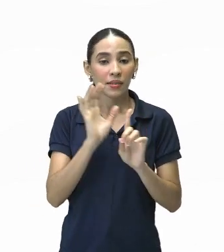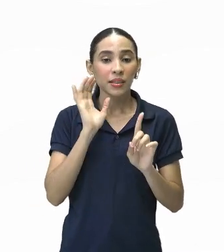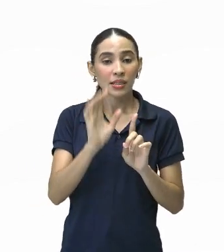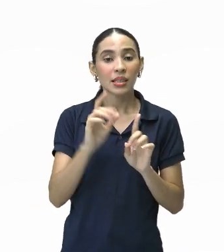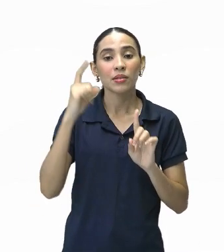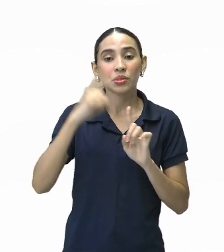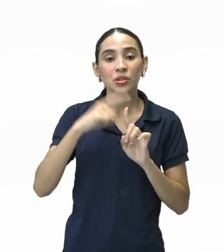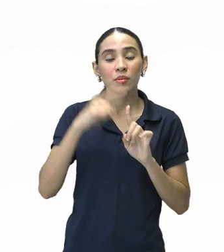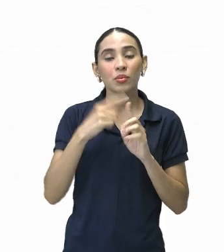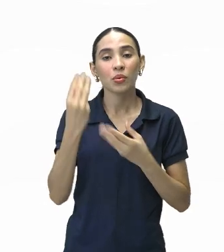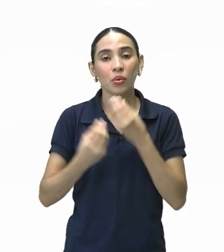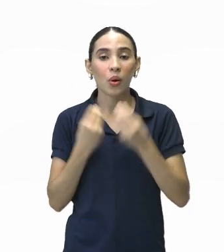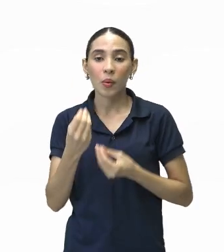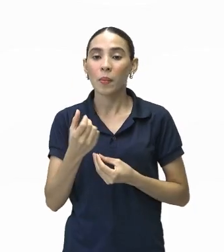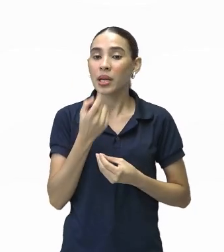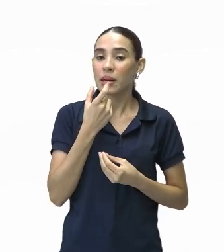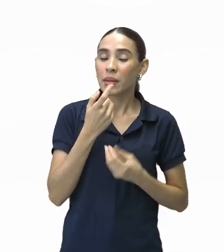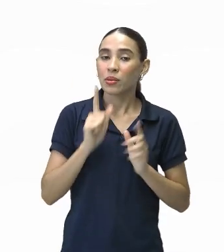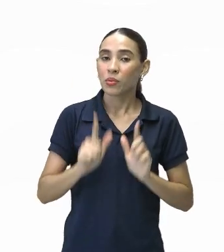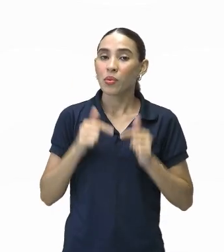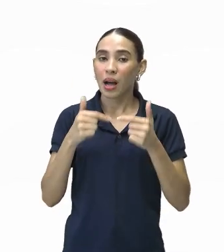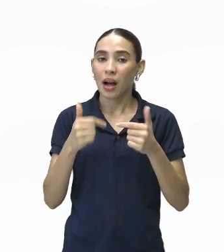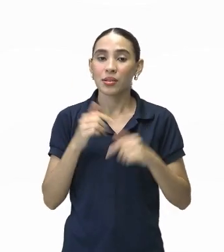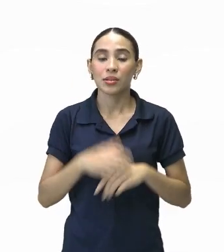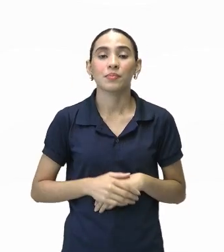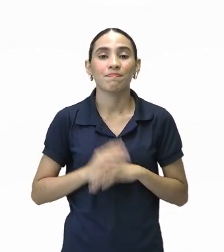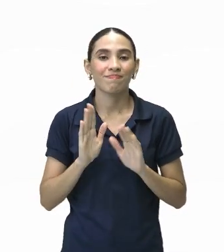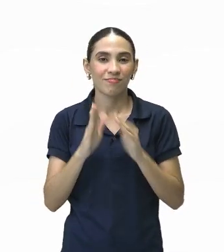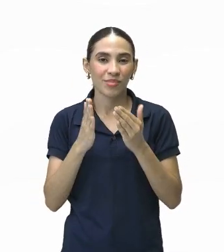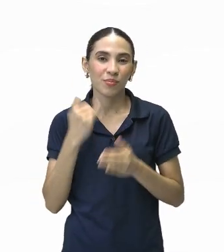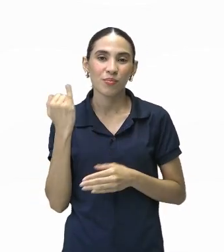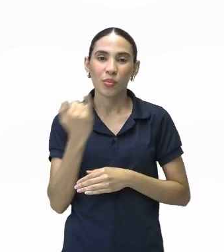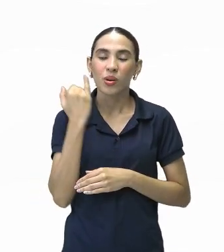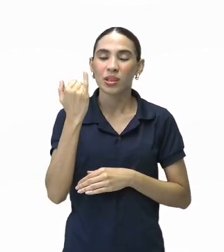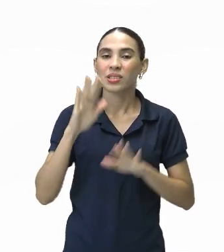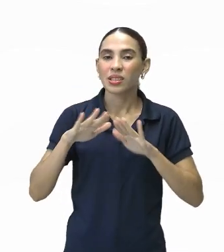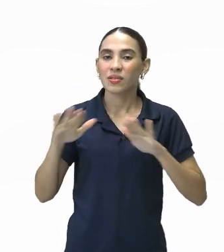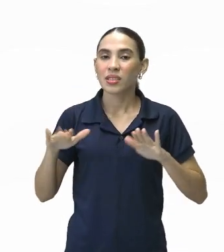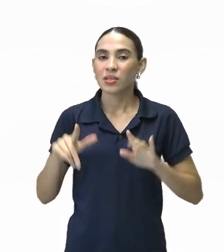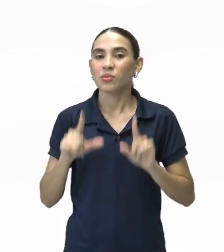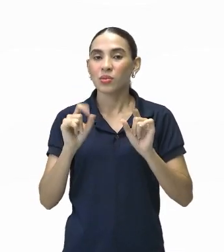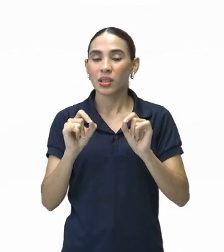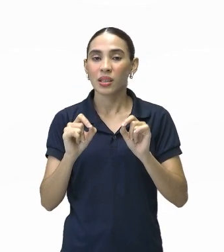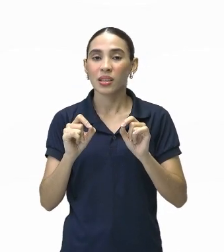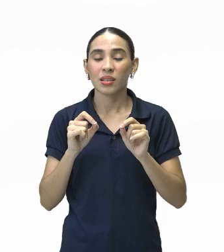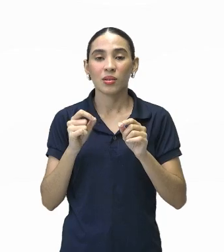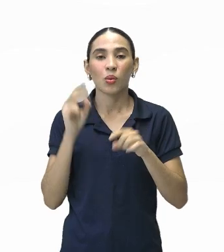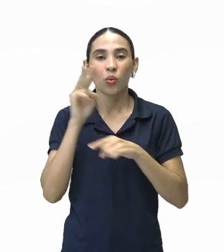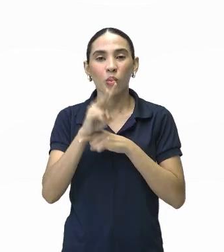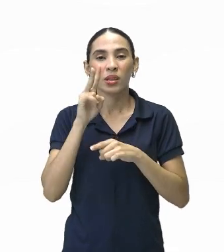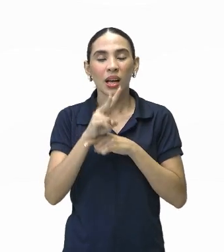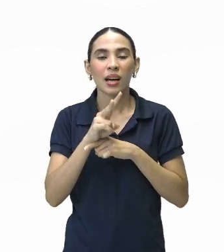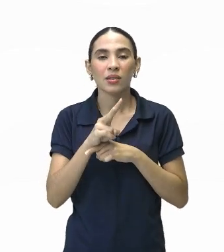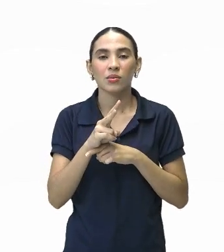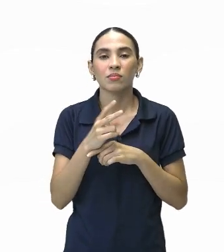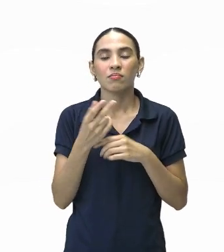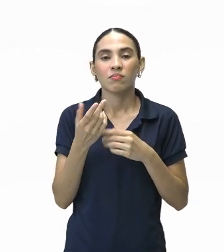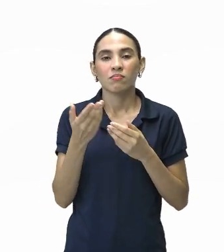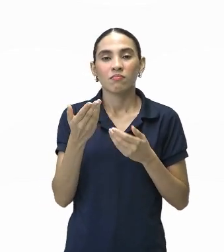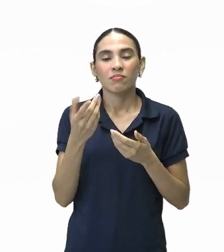na forma como o medicamento age. Então, é importante, às vezes, nos tratamentos,